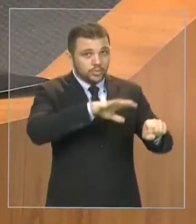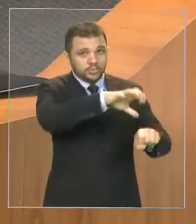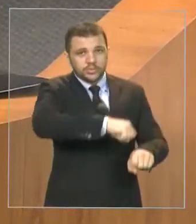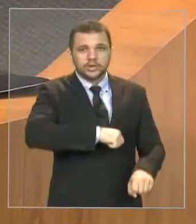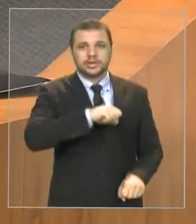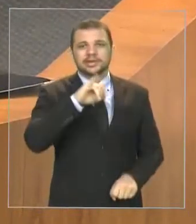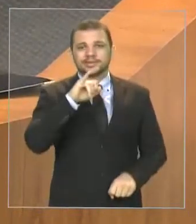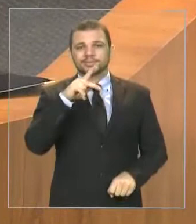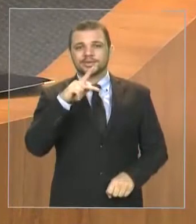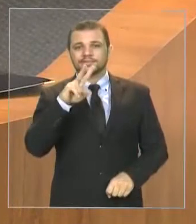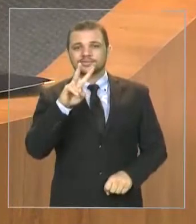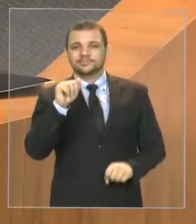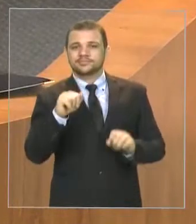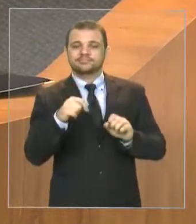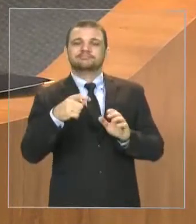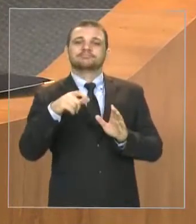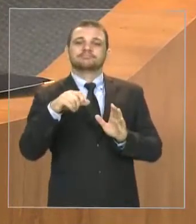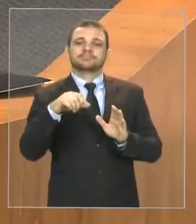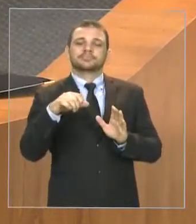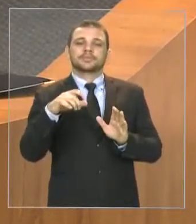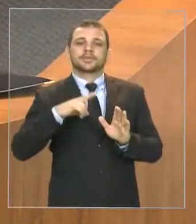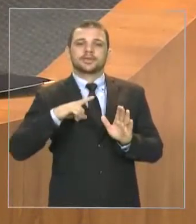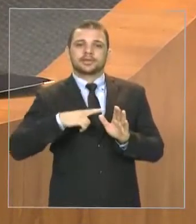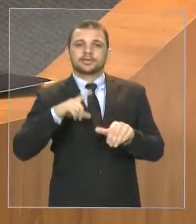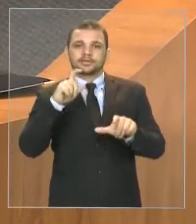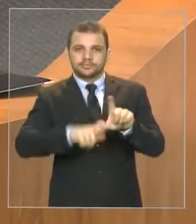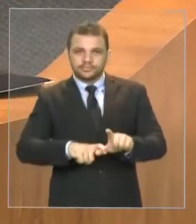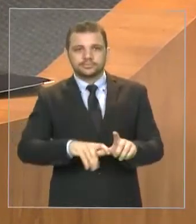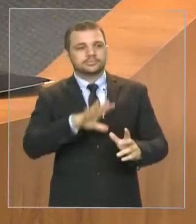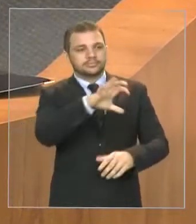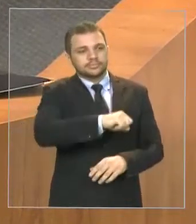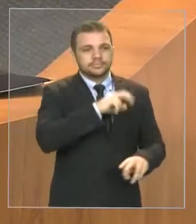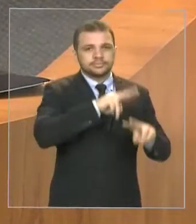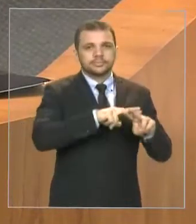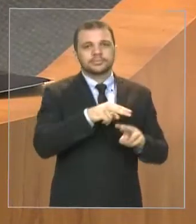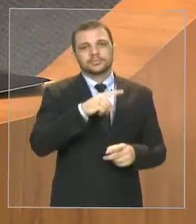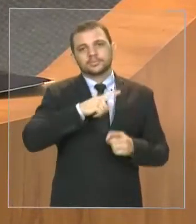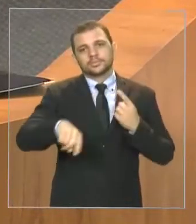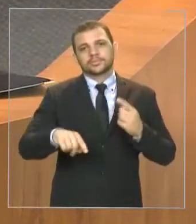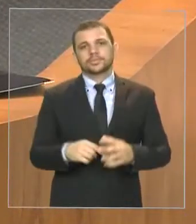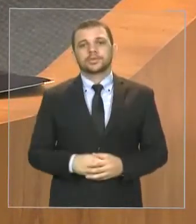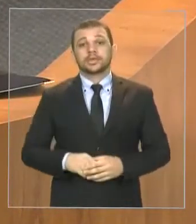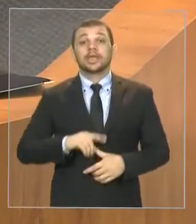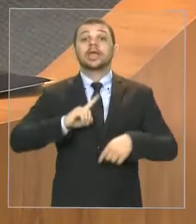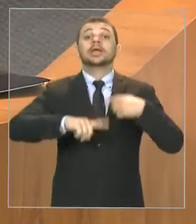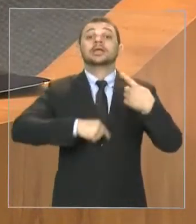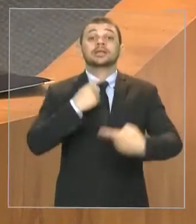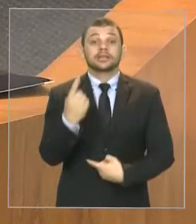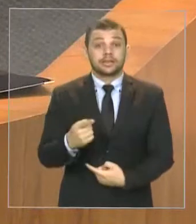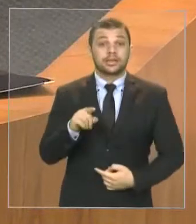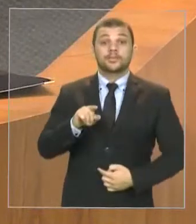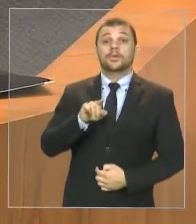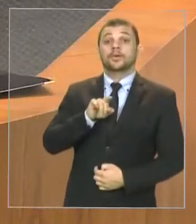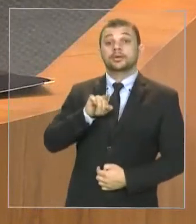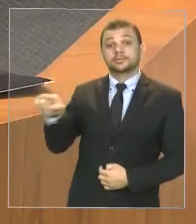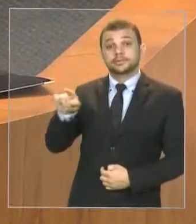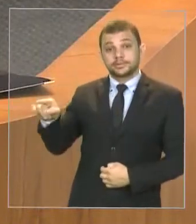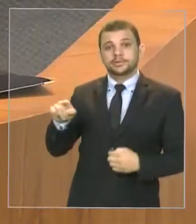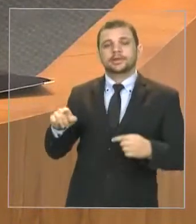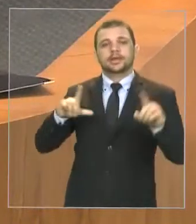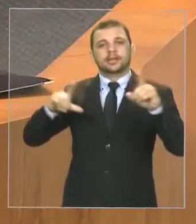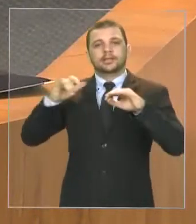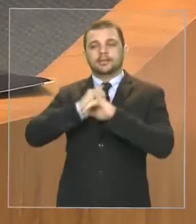o governador Flávio Dino, na semana, fez uma propaganda dizendo: esta escola é uma das 600, já aumentou, pulou de 574